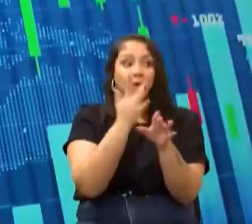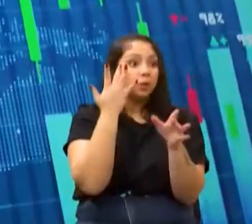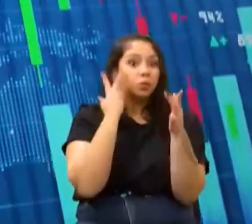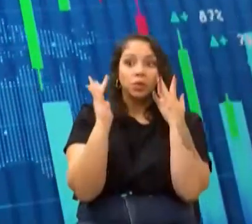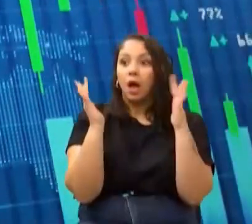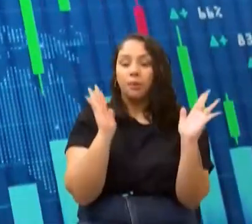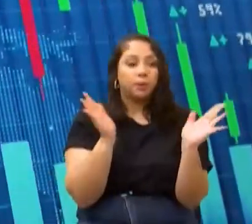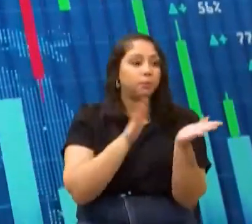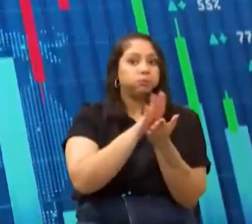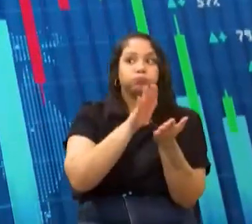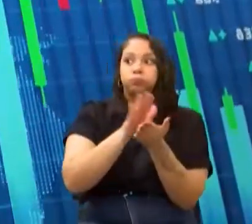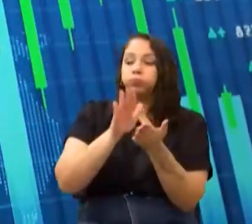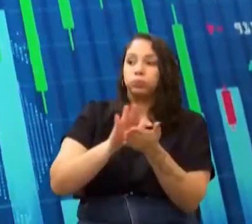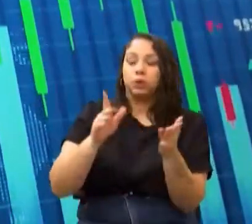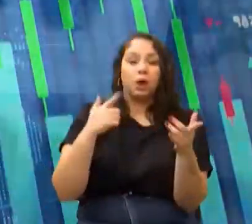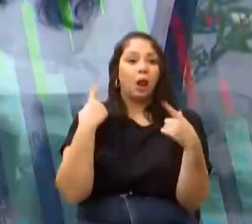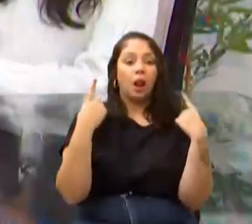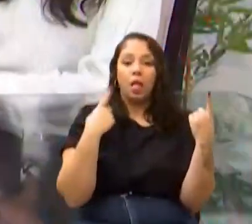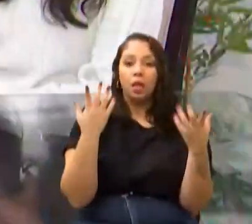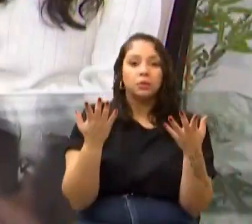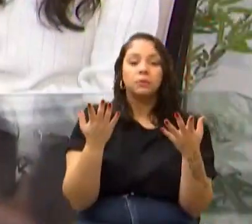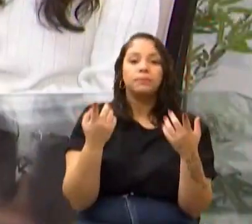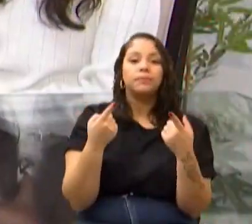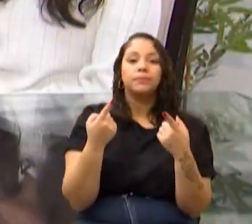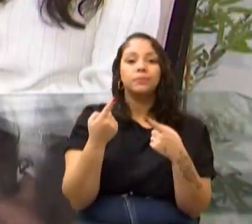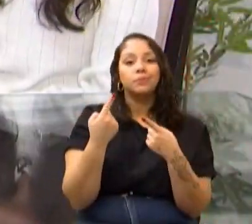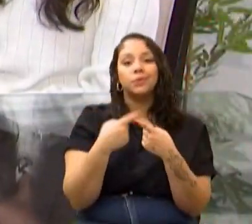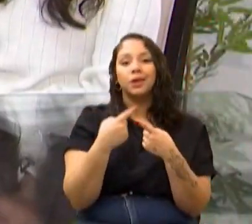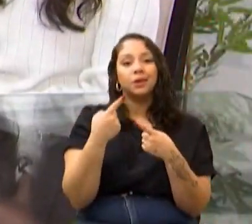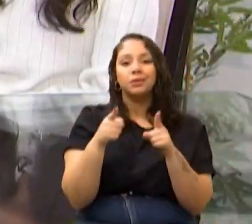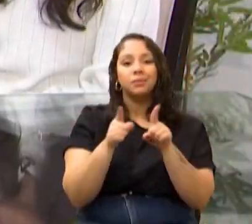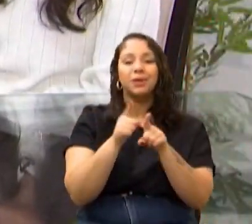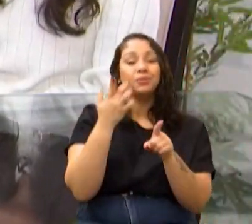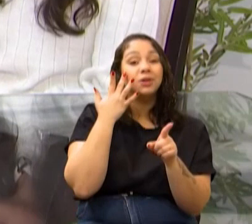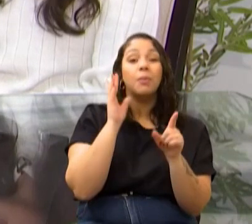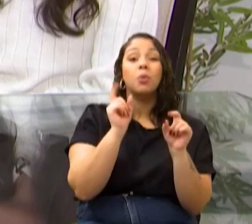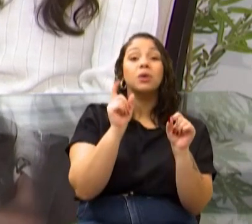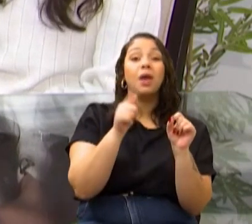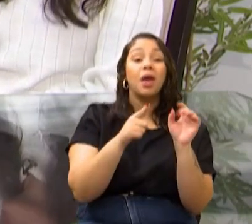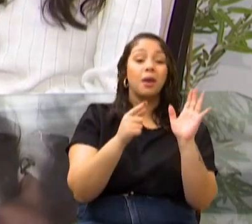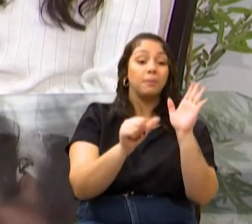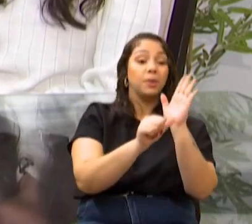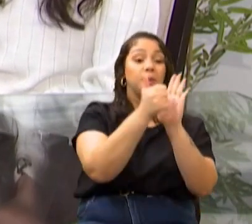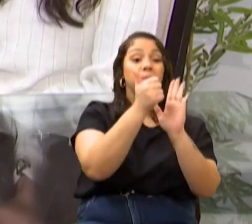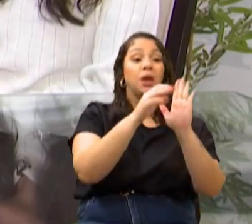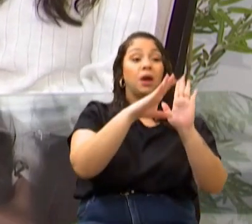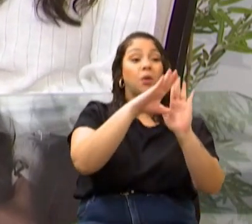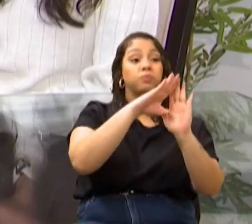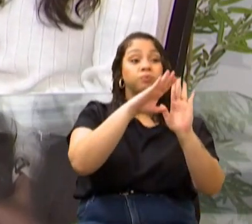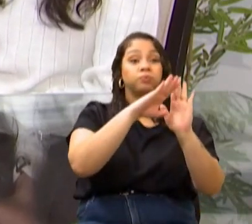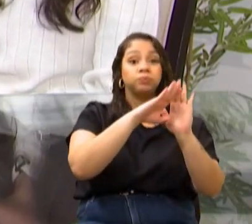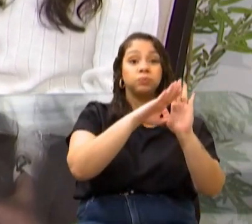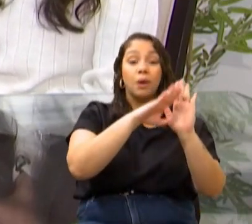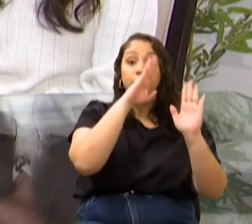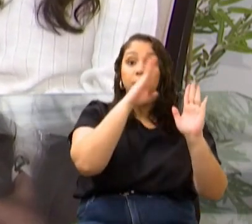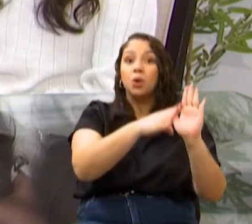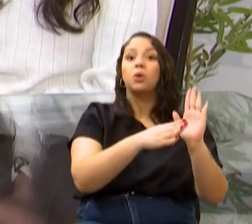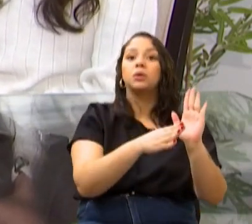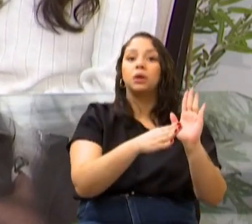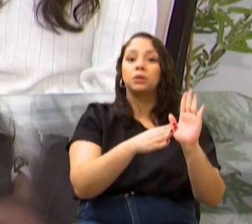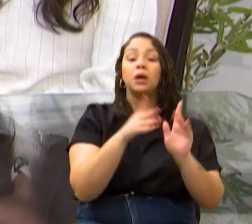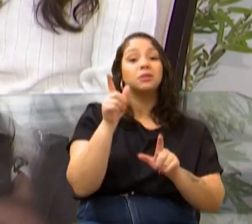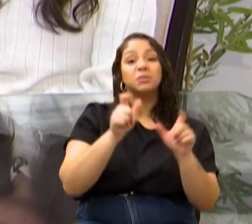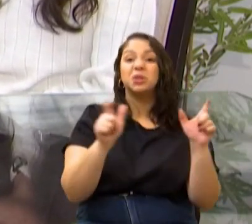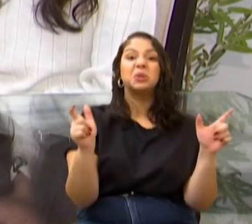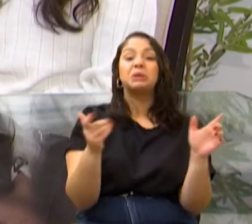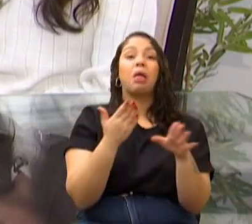enlouquecem, ficam perdidas, gastam de forma... não conhece prioridade, que é uma das coisas que a gente fala na educação financeira,